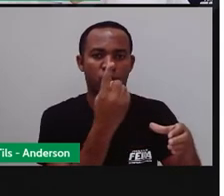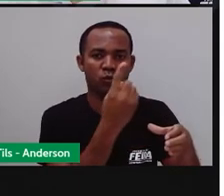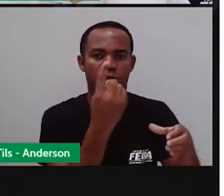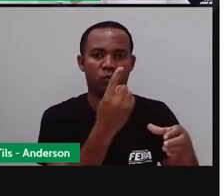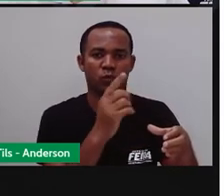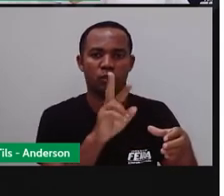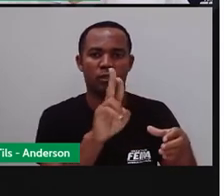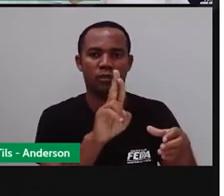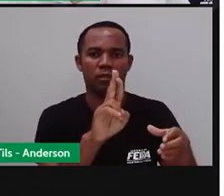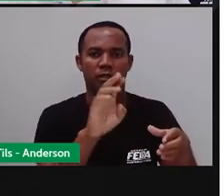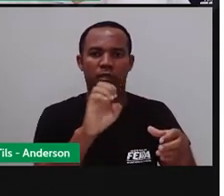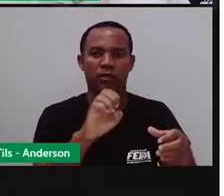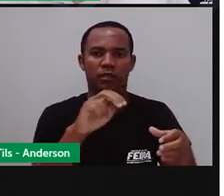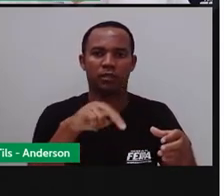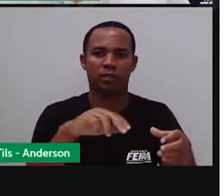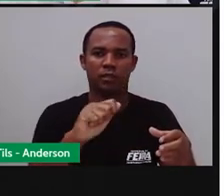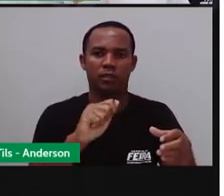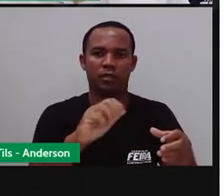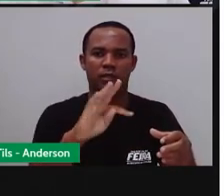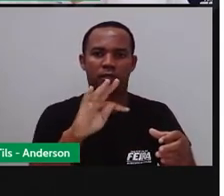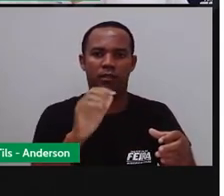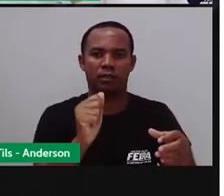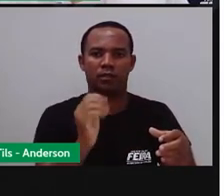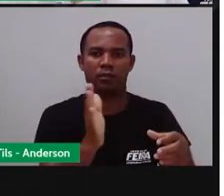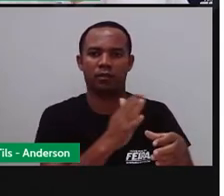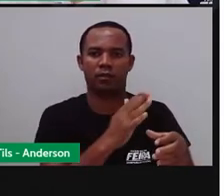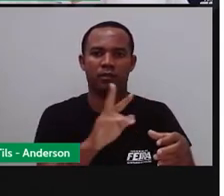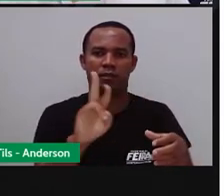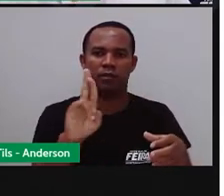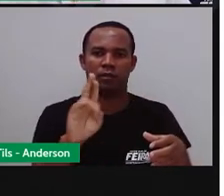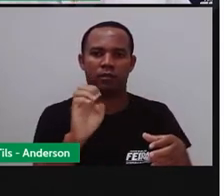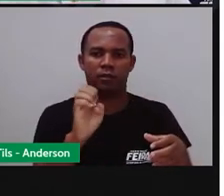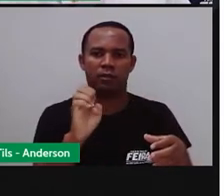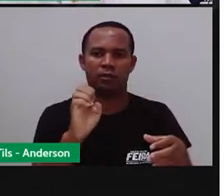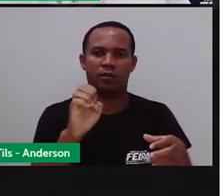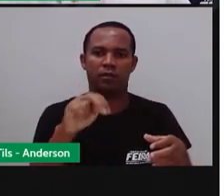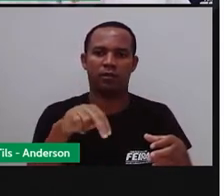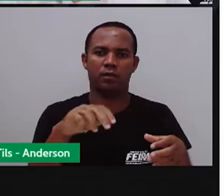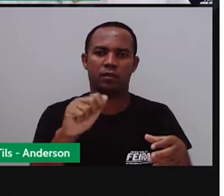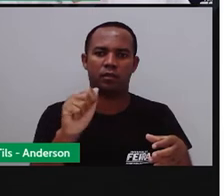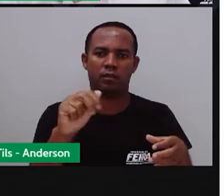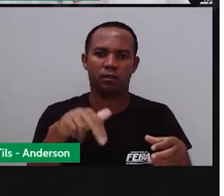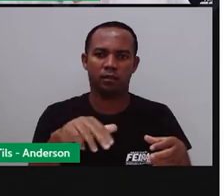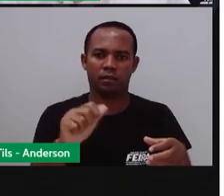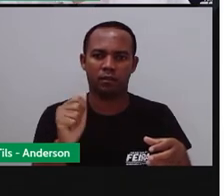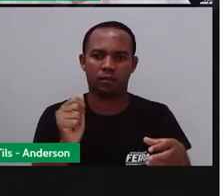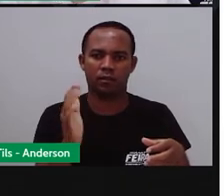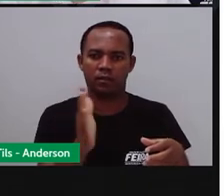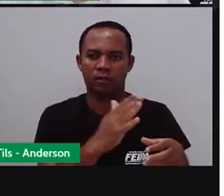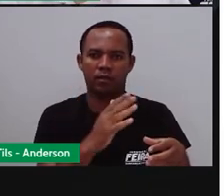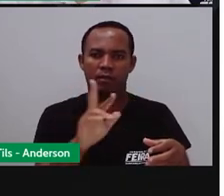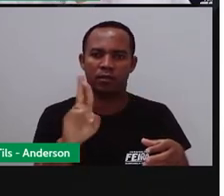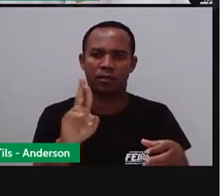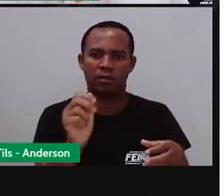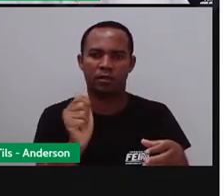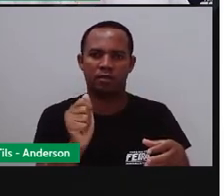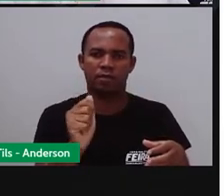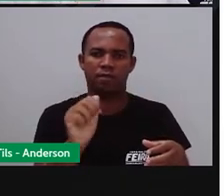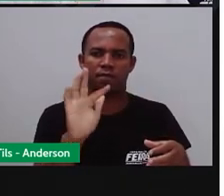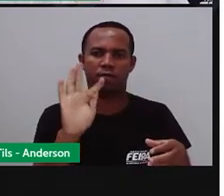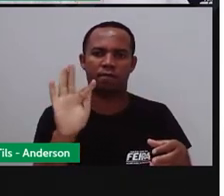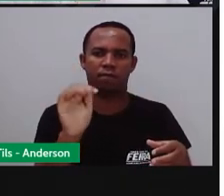Renata, Renan, Rafael, Isabel e Eixa, né? Ou Aixa, como vocês preferirem